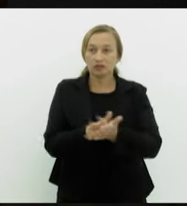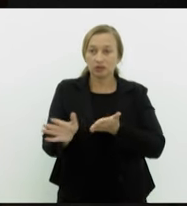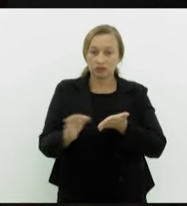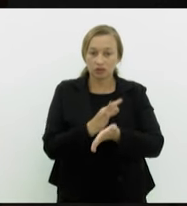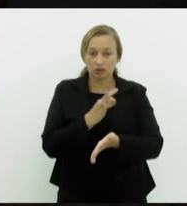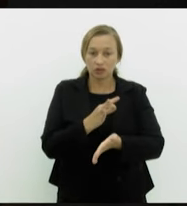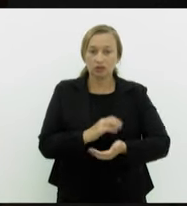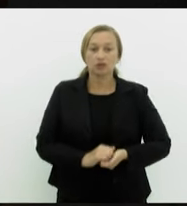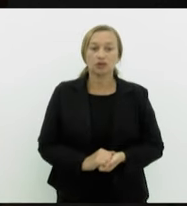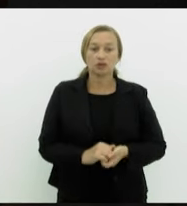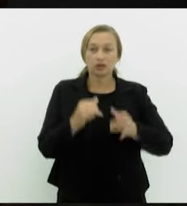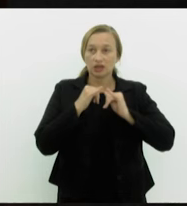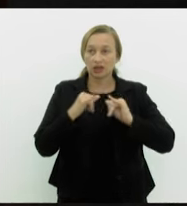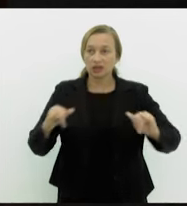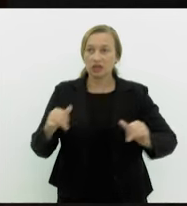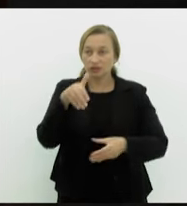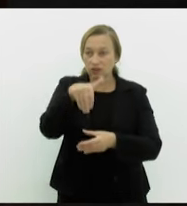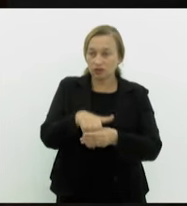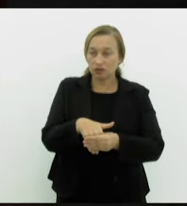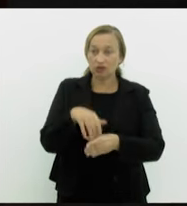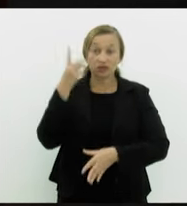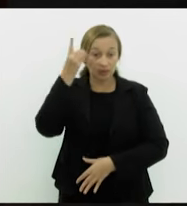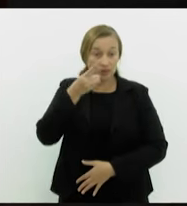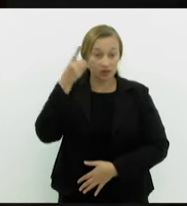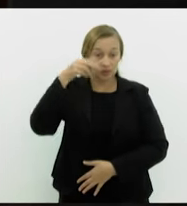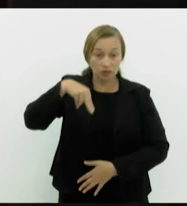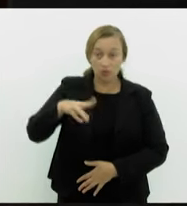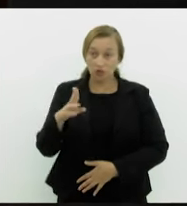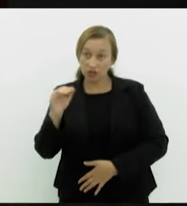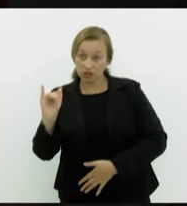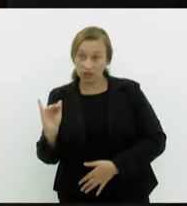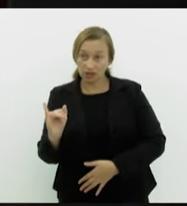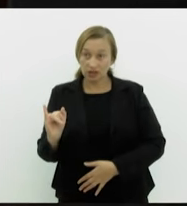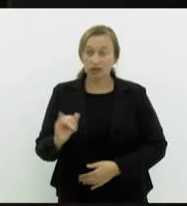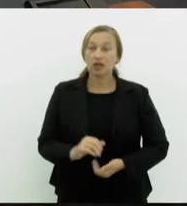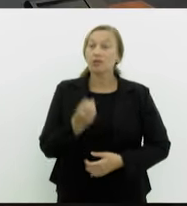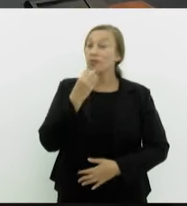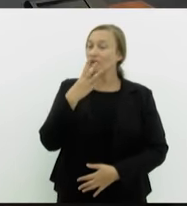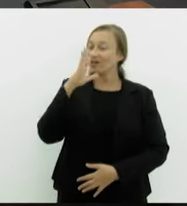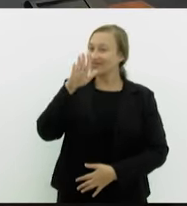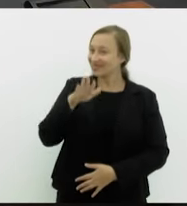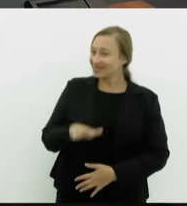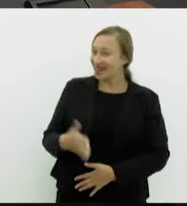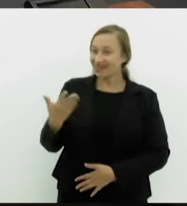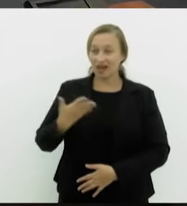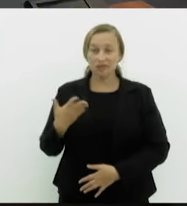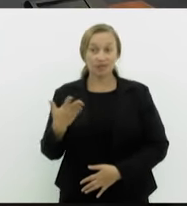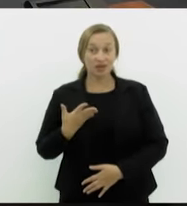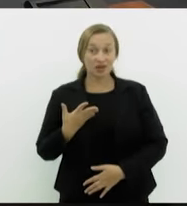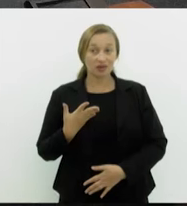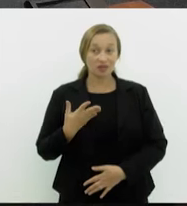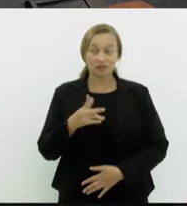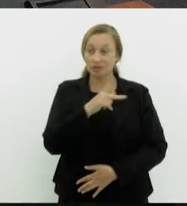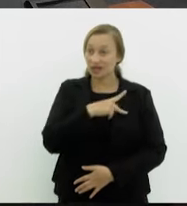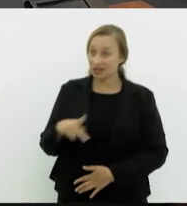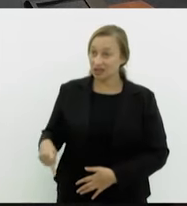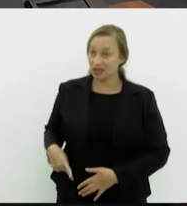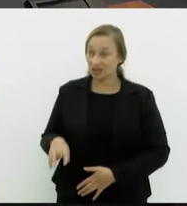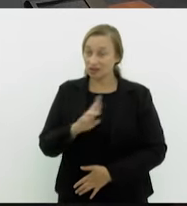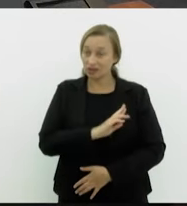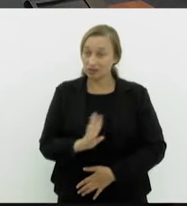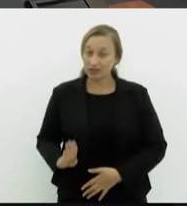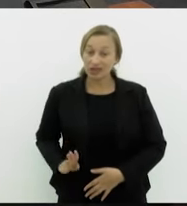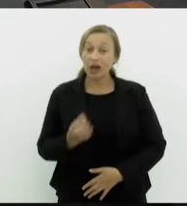autógrafo. Para a declaração de voto, o deputado Munir Neto. Boa tarde, amigo presidente Bacelar. Boa tarde